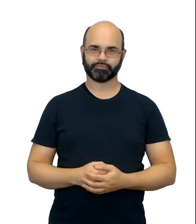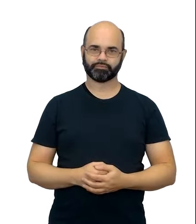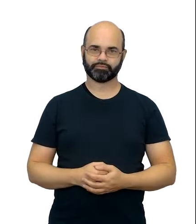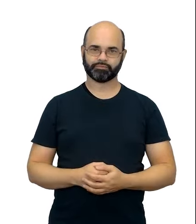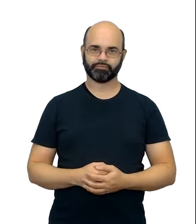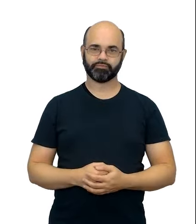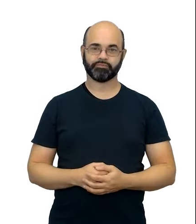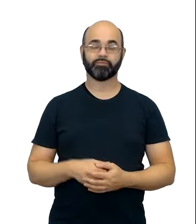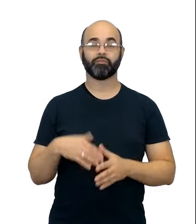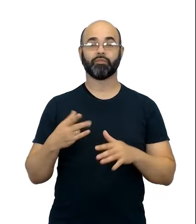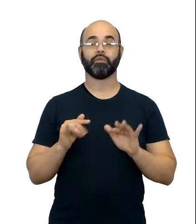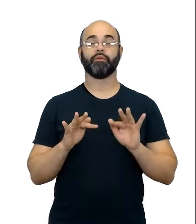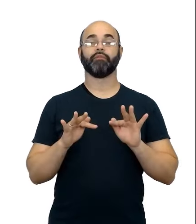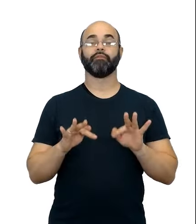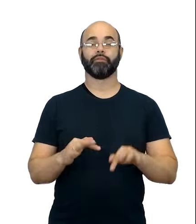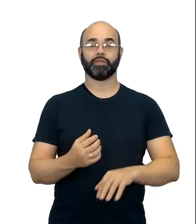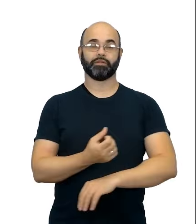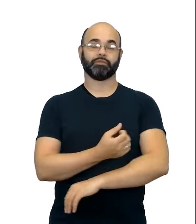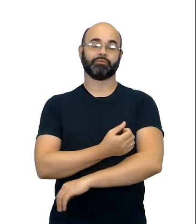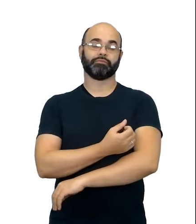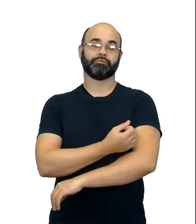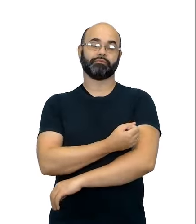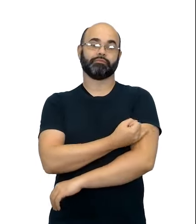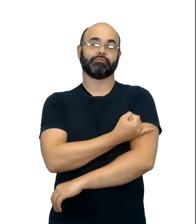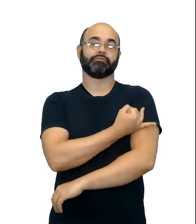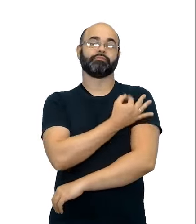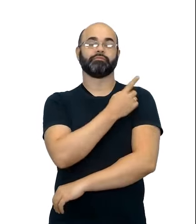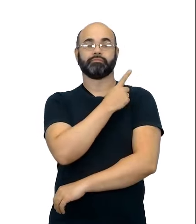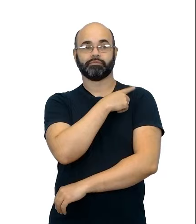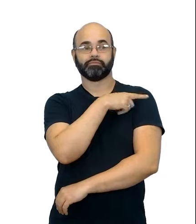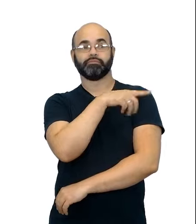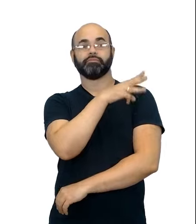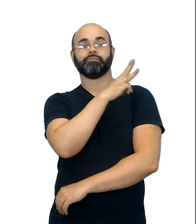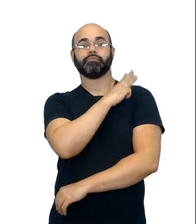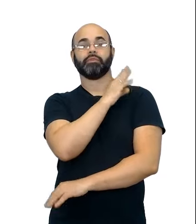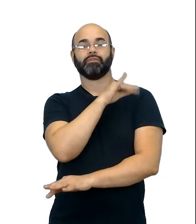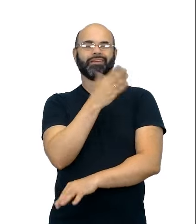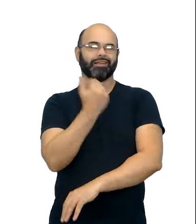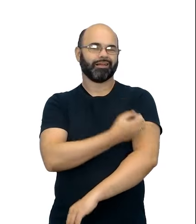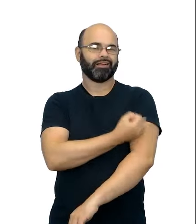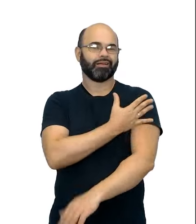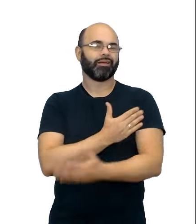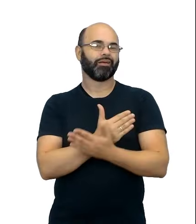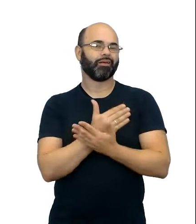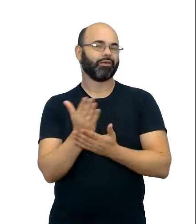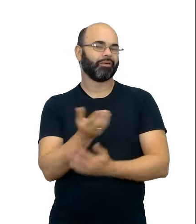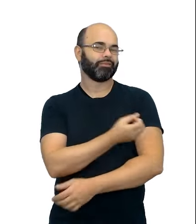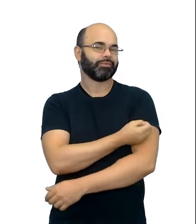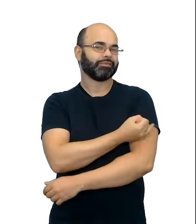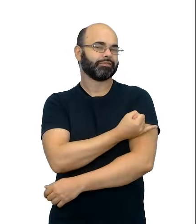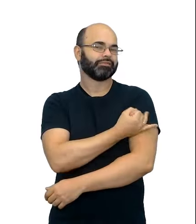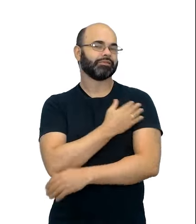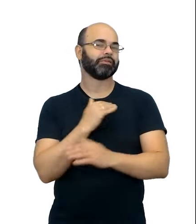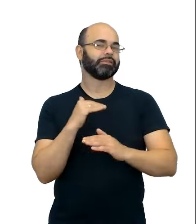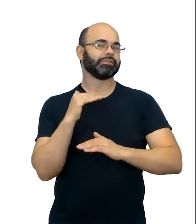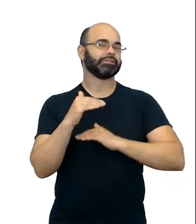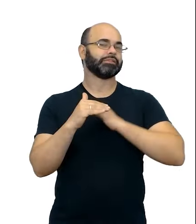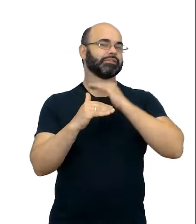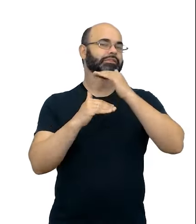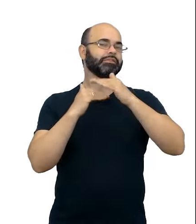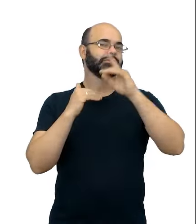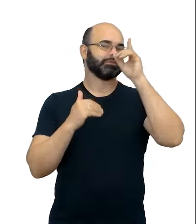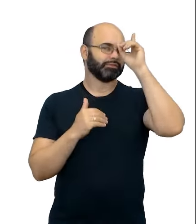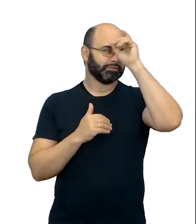ciclo dele no ensino médio, né, que iniciou lá nos primeiros anos de escola, ele vai tendo mais complexidade